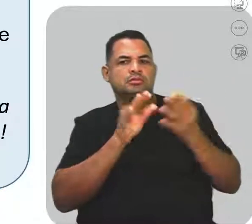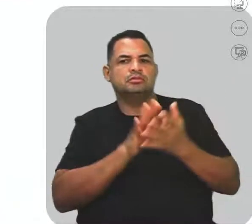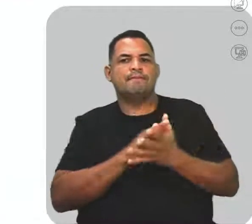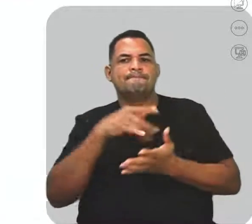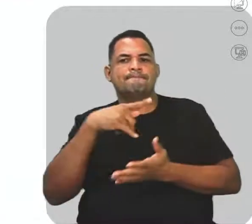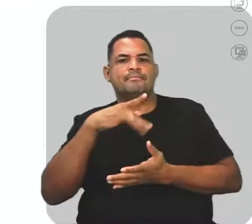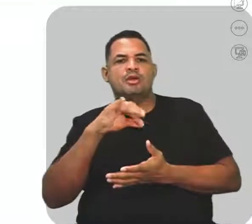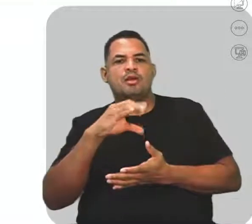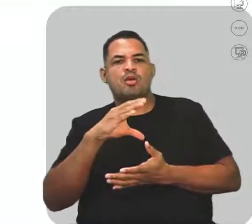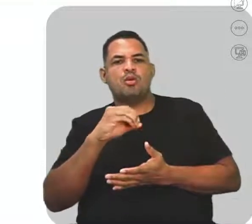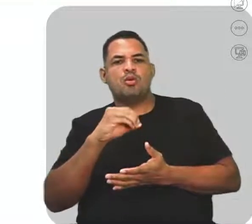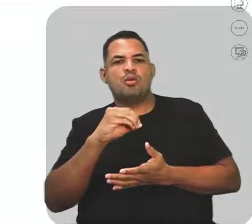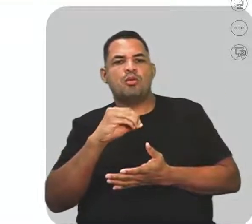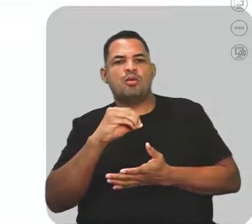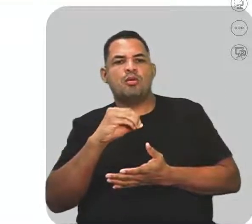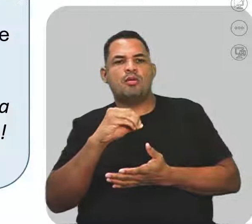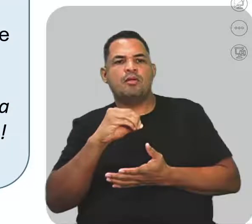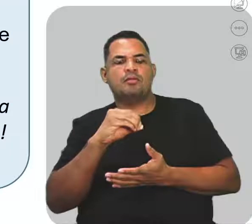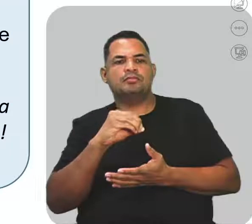e períodos